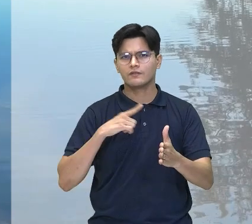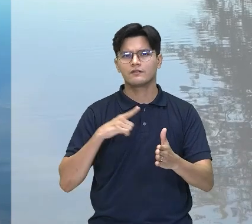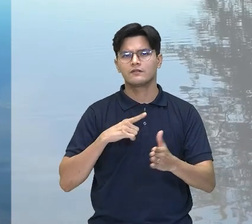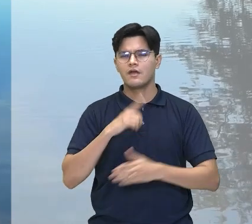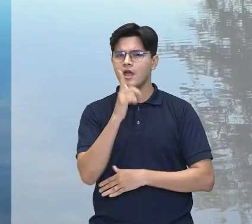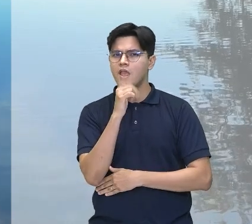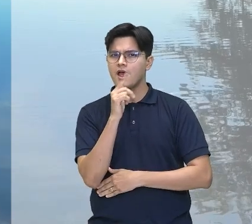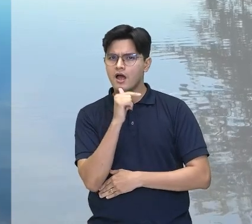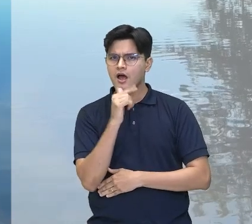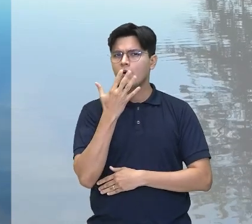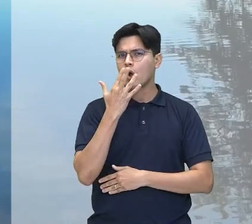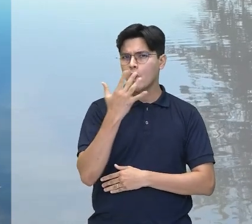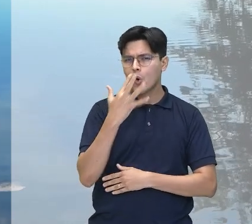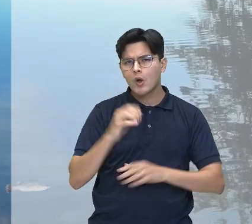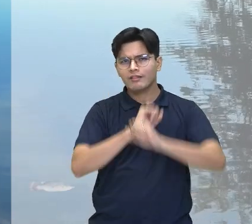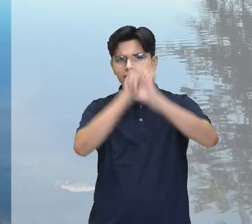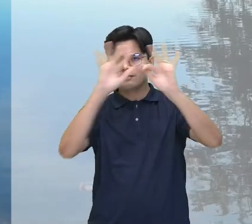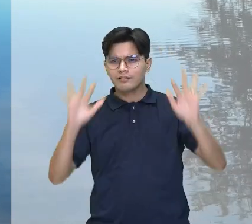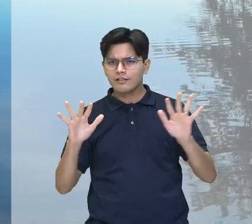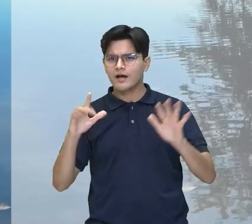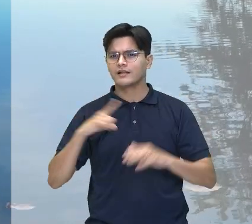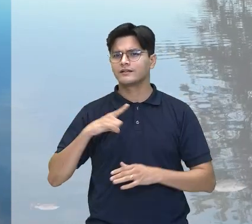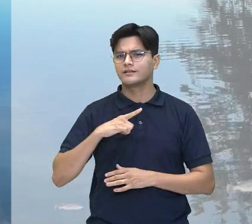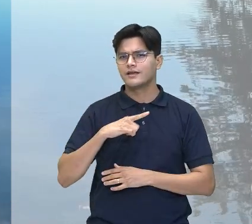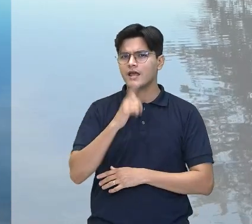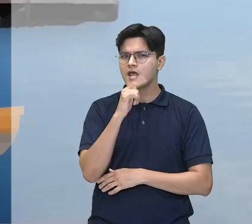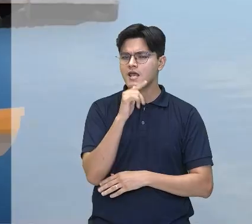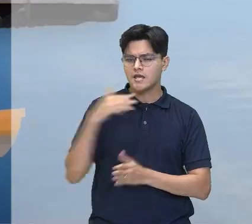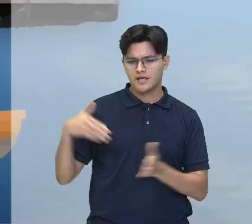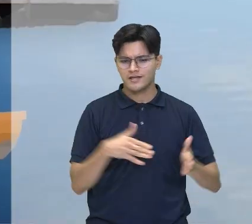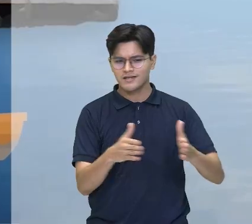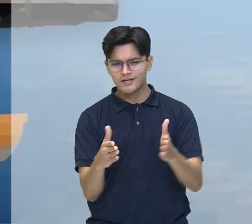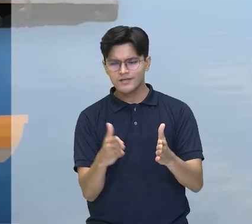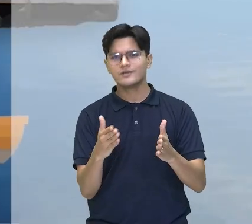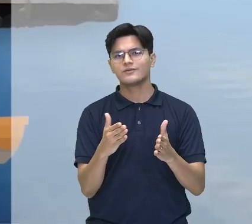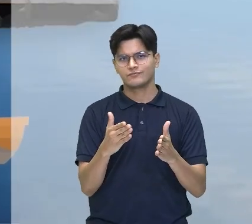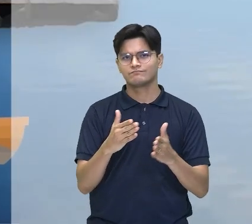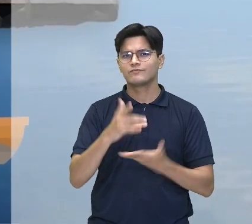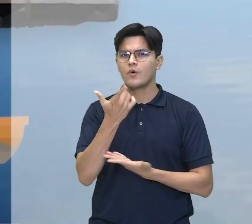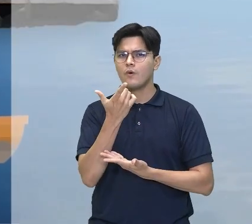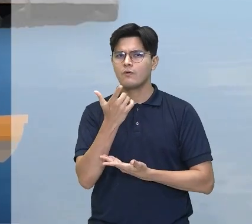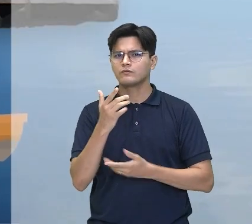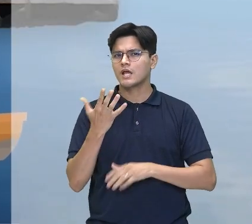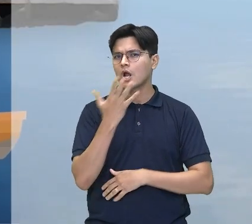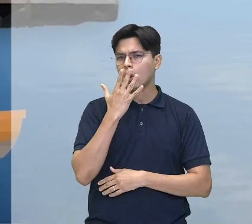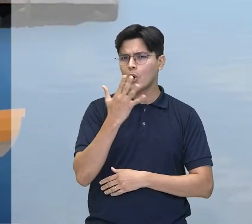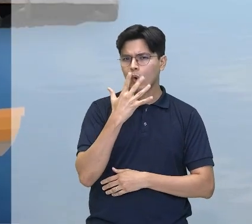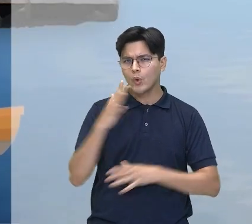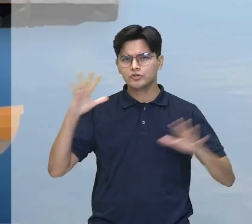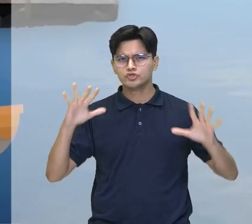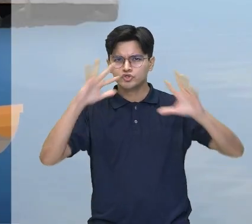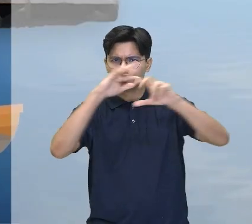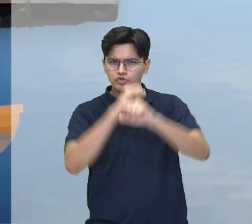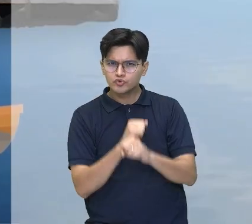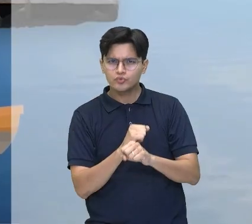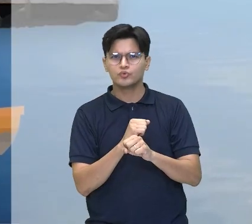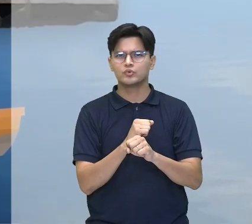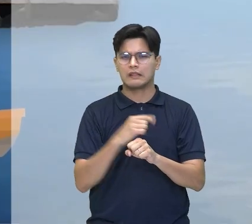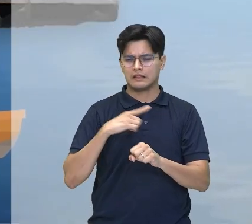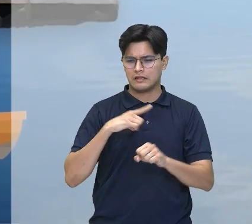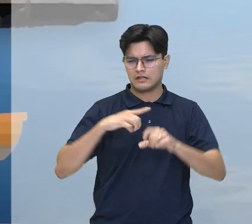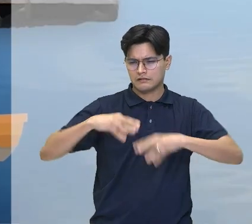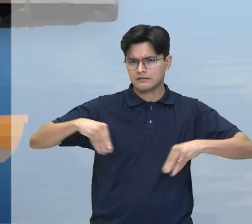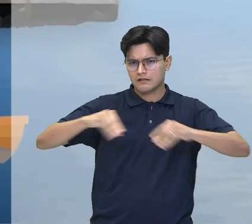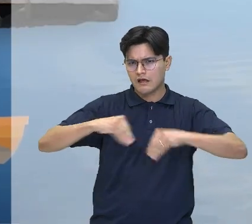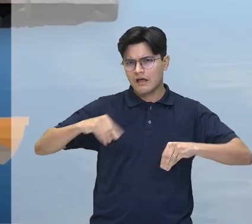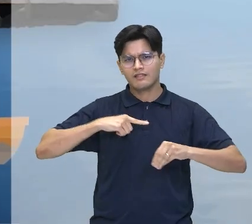água clarinha, cada um com seu jeitinho especial. Isso mesmo, Curumim. Te aguardo daqui a pouco lá na